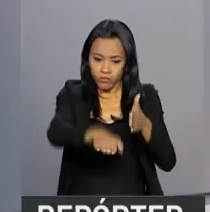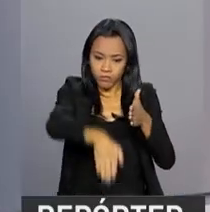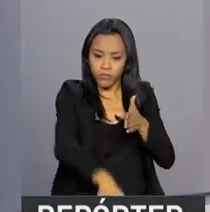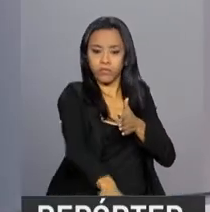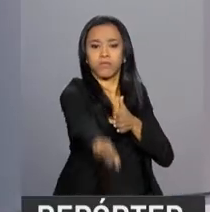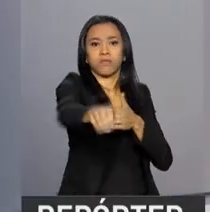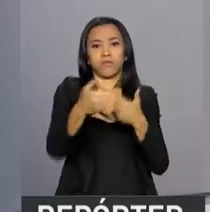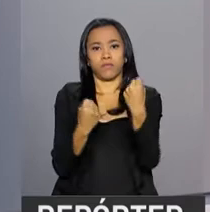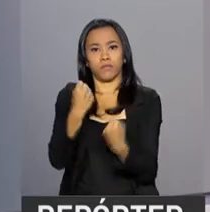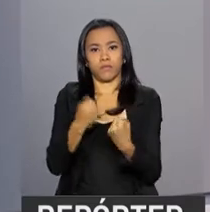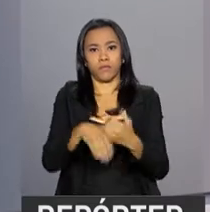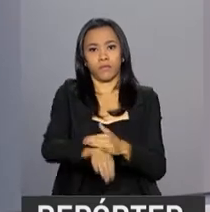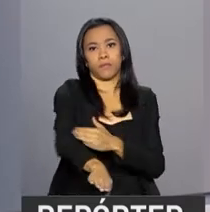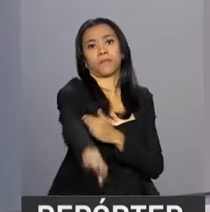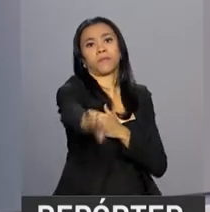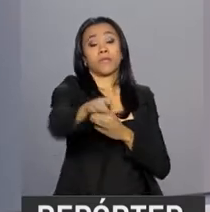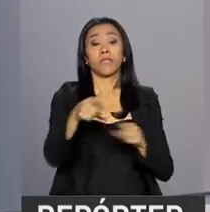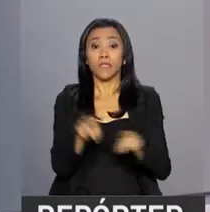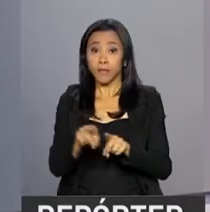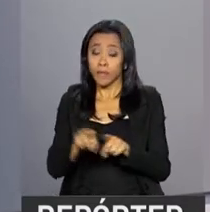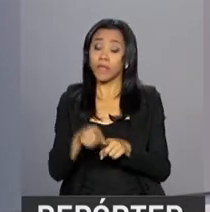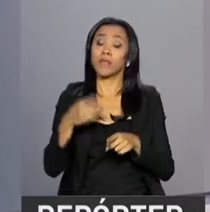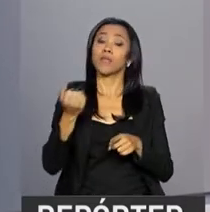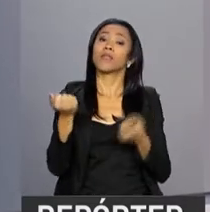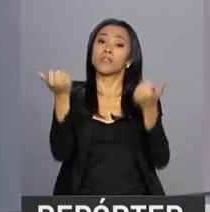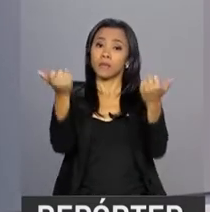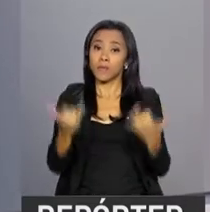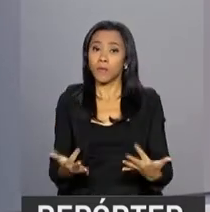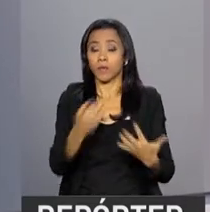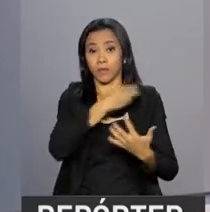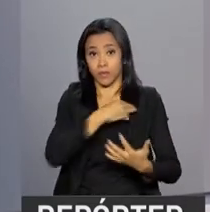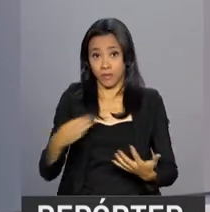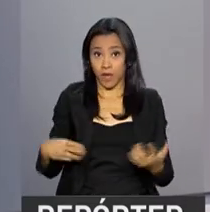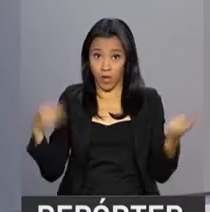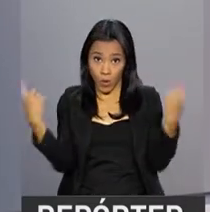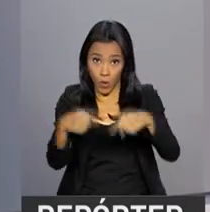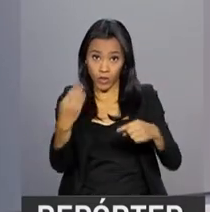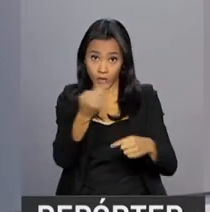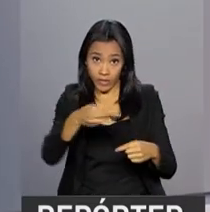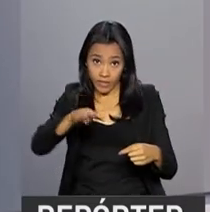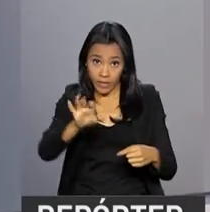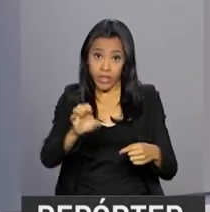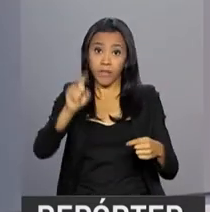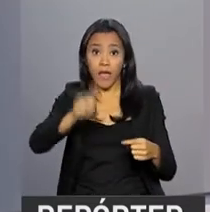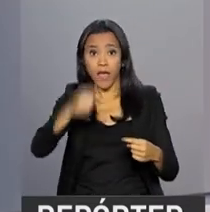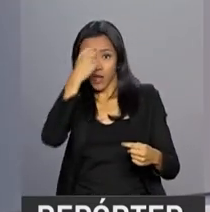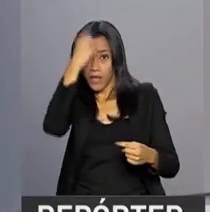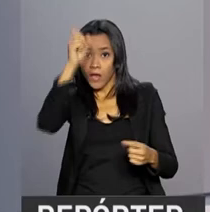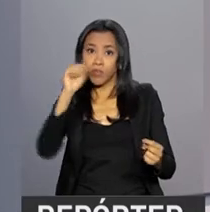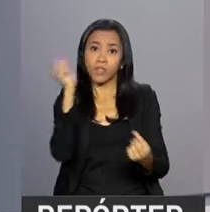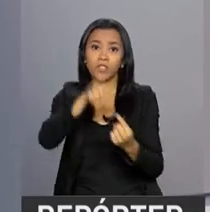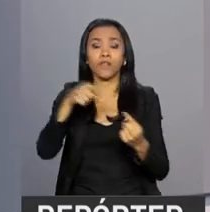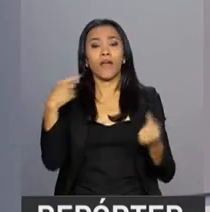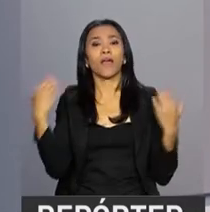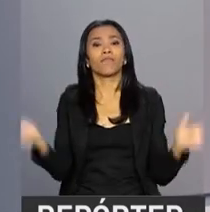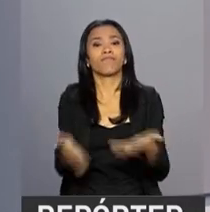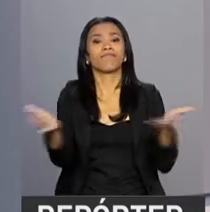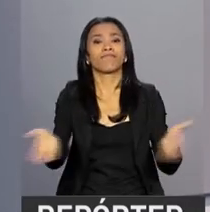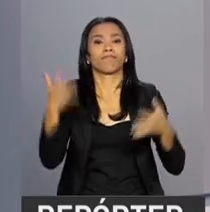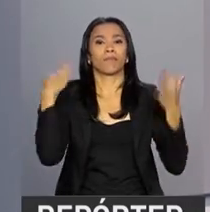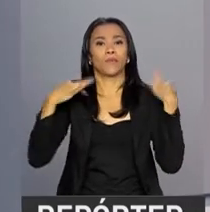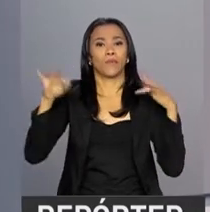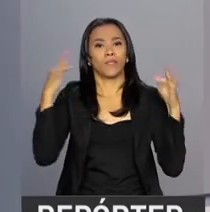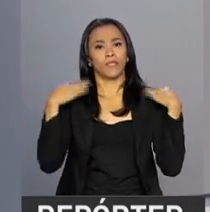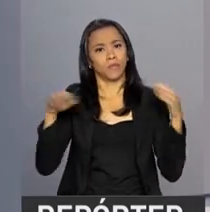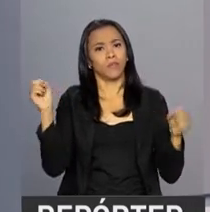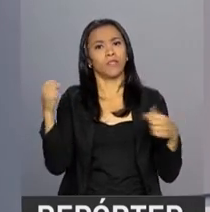Segundo o ministro, além das ações do governo federal para combater o crime organizado, a ideia é incentivar o turismo e a geração de